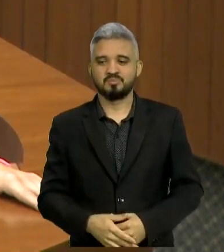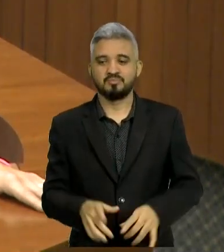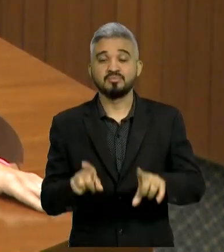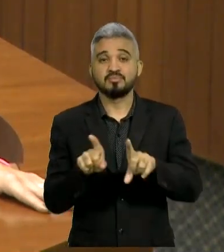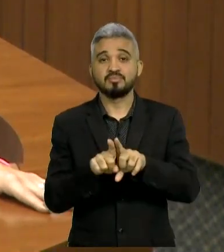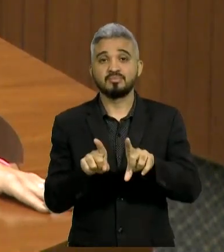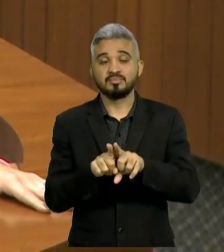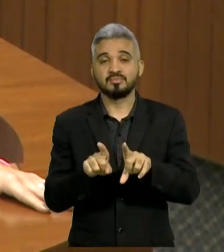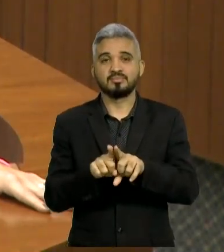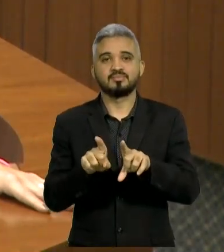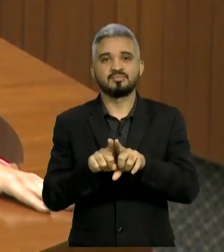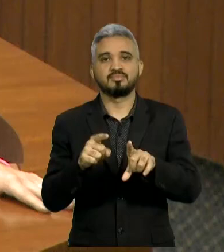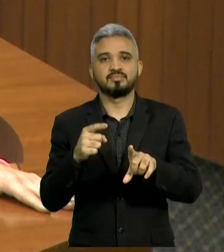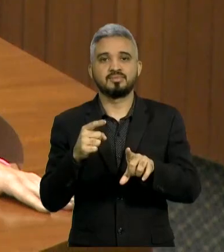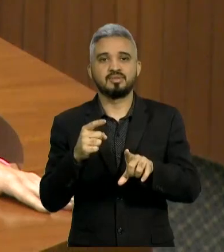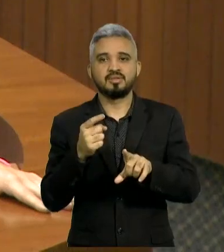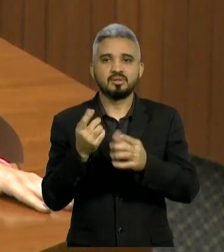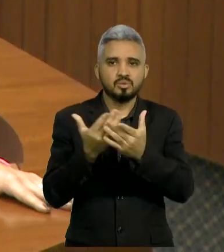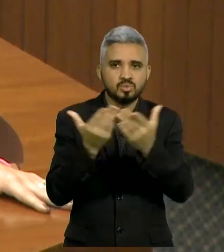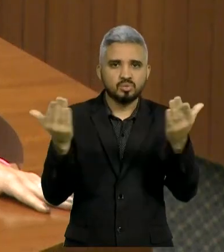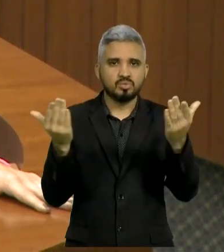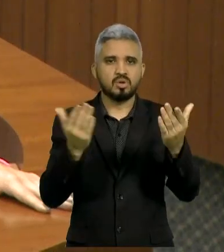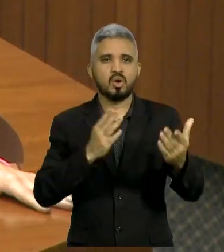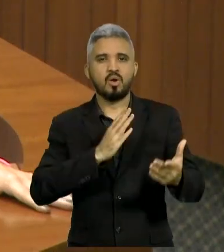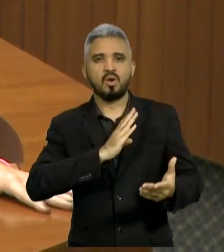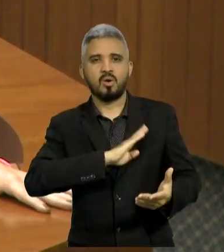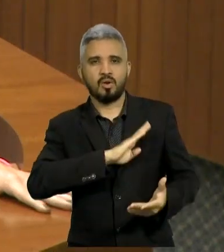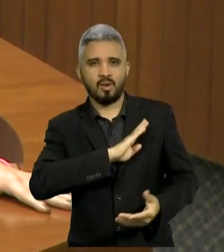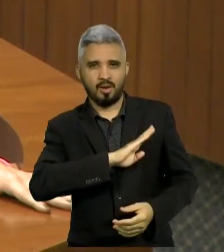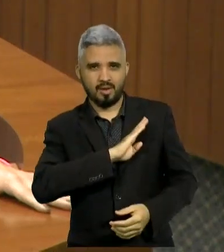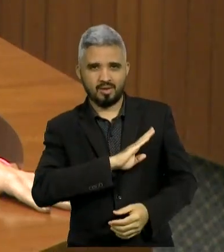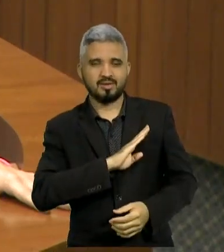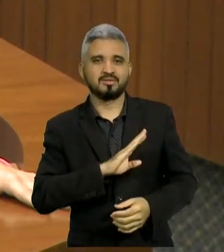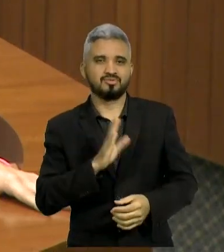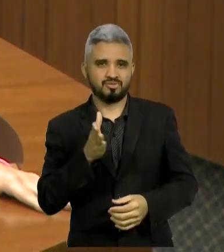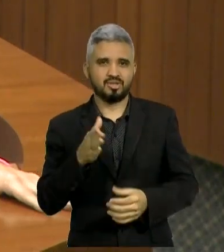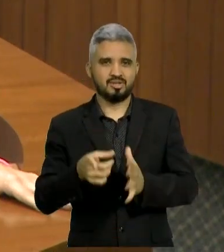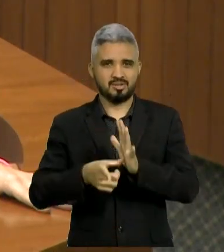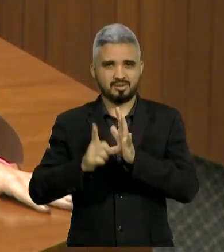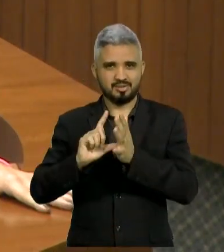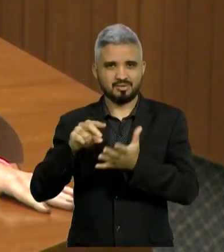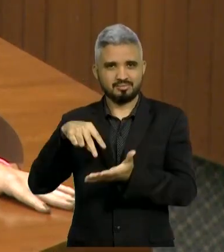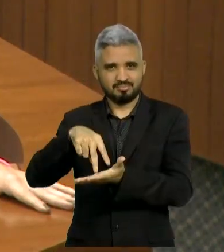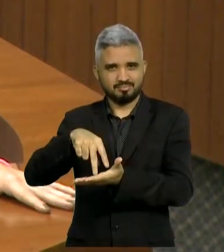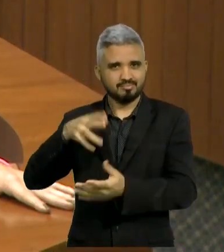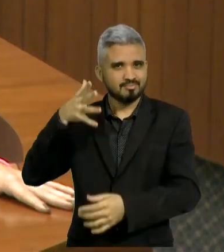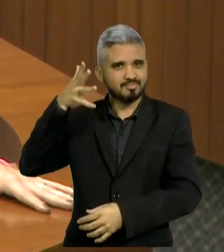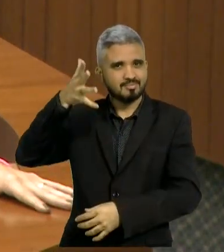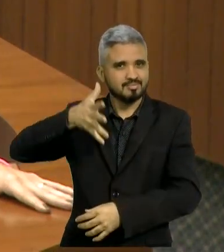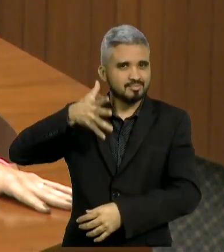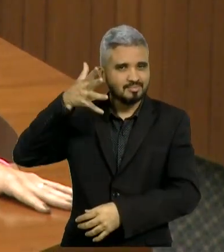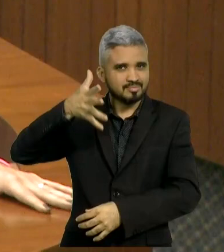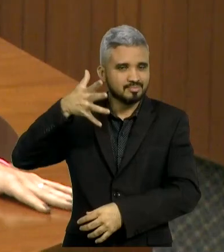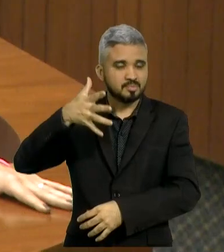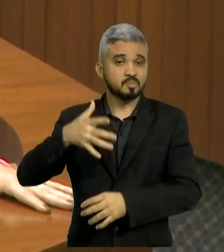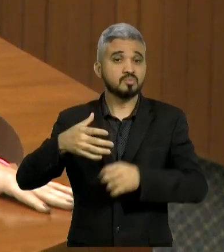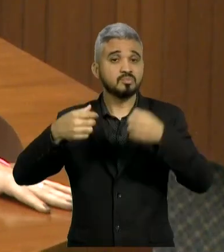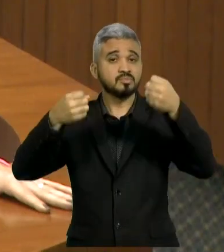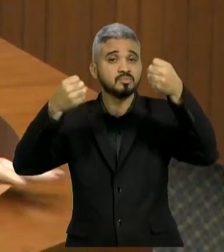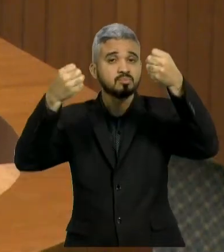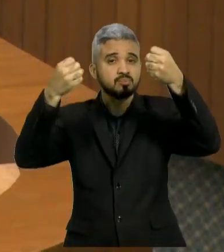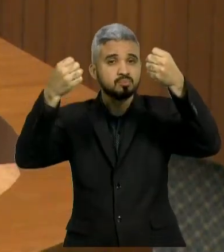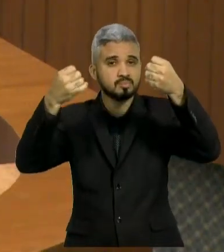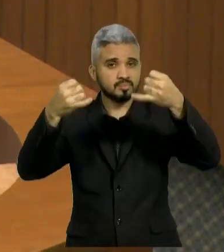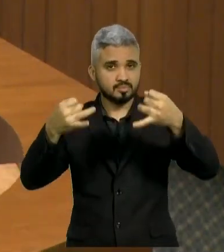aqui um registro, assim como os demais colegas também que já passaram aqui, em relação